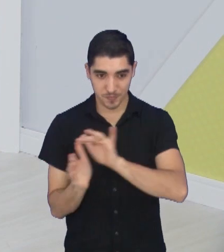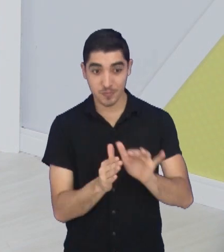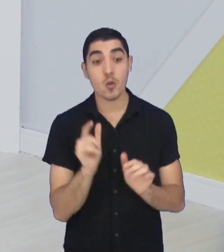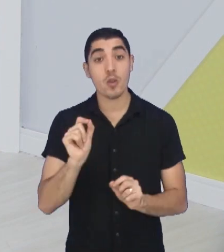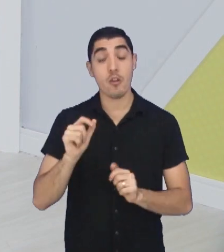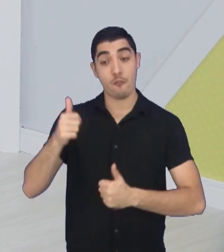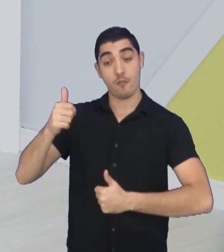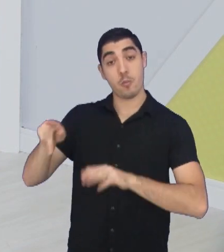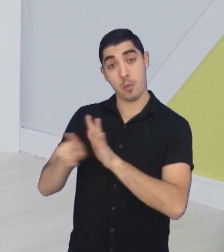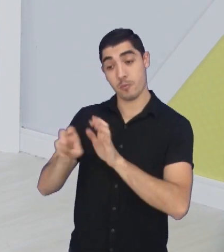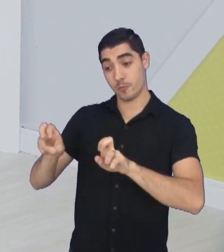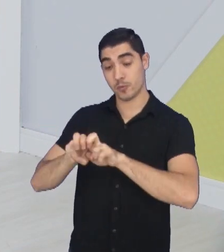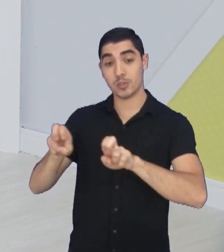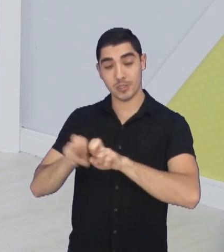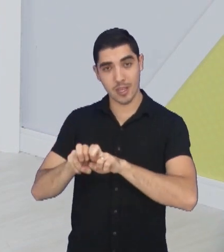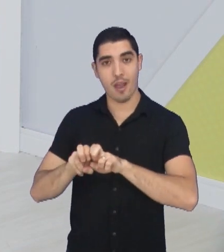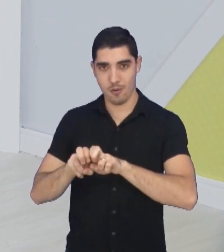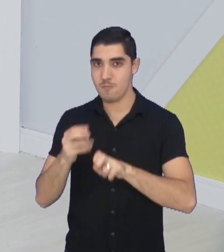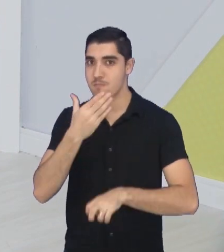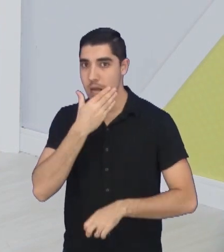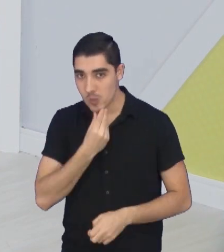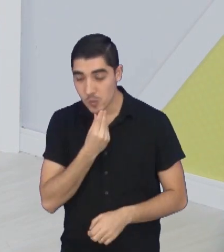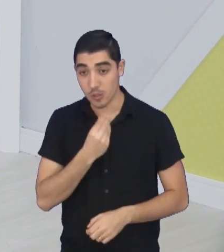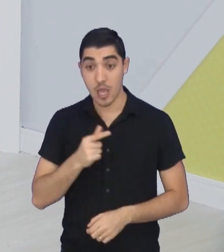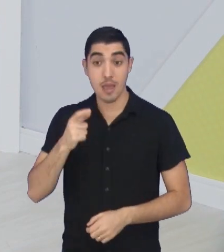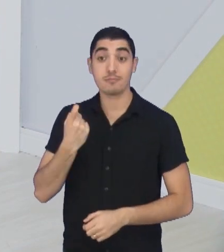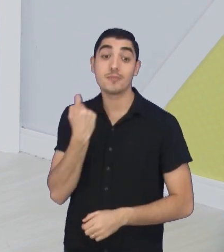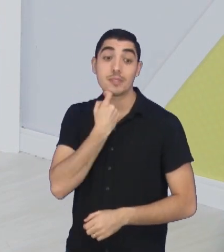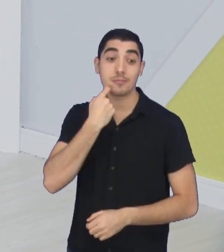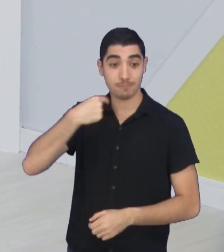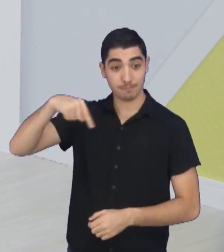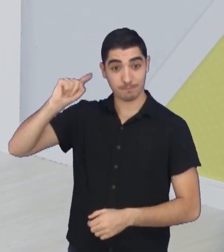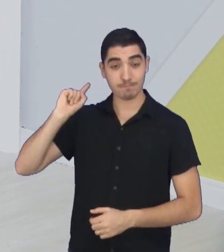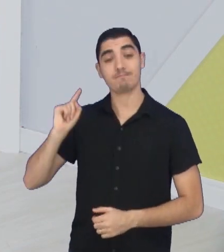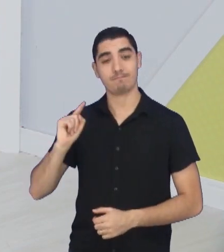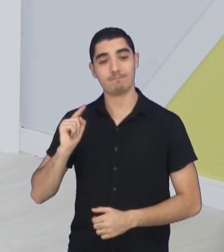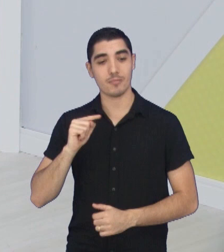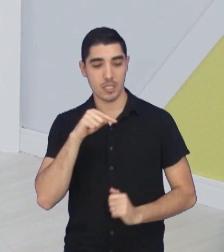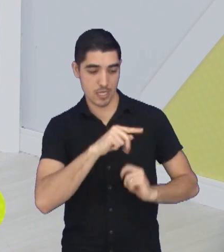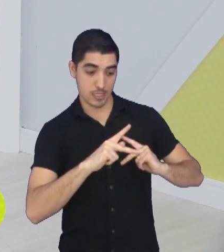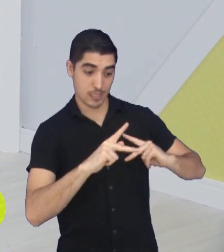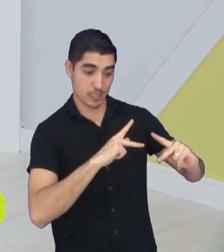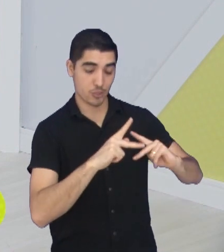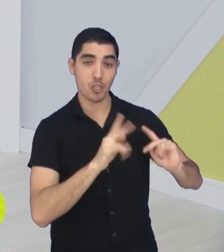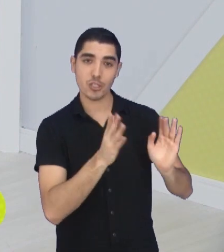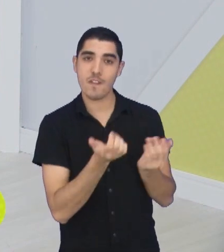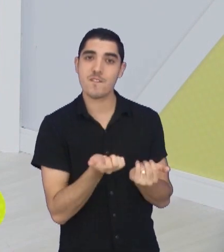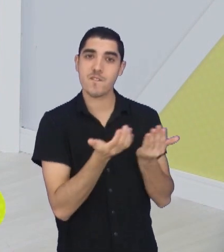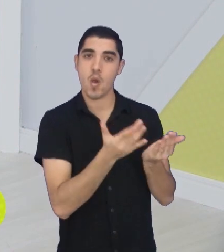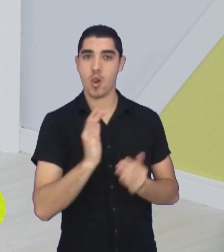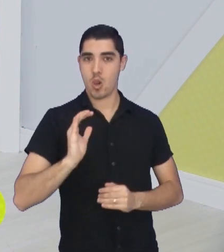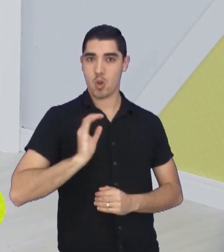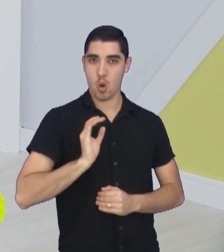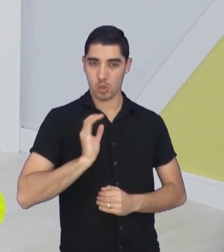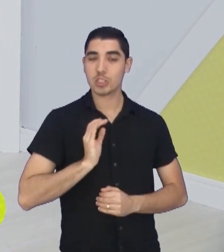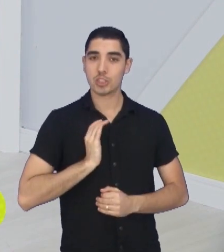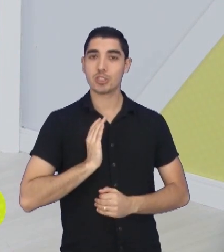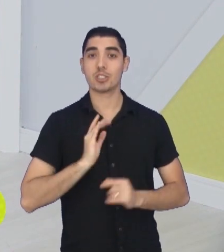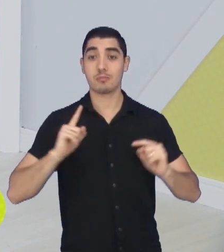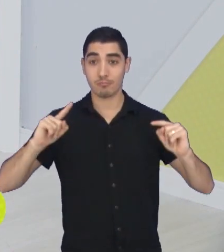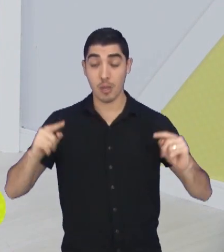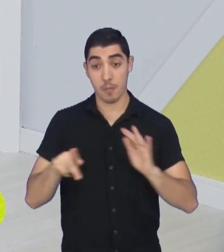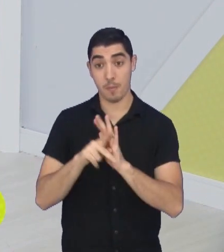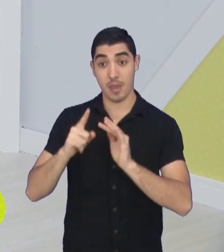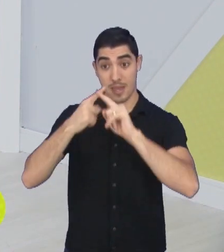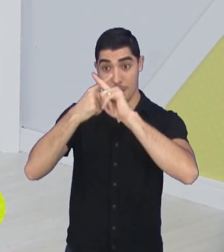Falando agora de futsal, na última sexta-feira, São José foi até o ginásio Vlamir Marques, no Parque São Jorge, enfrentar o Corinthians pela quinta rodada da Liga